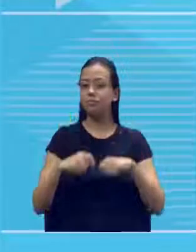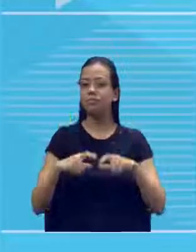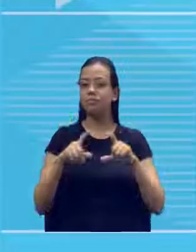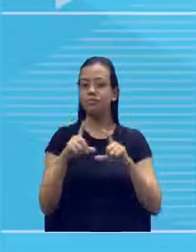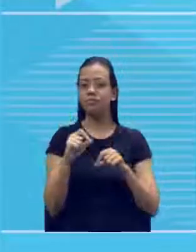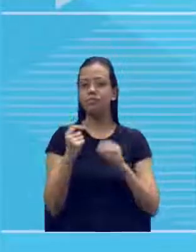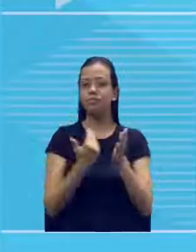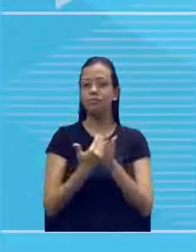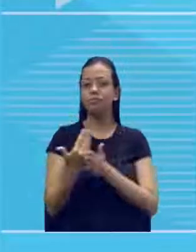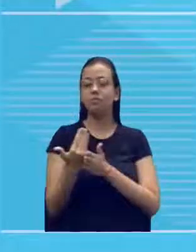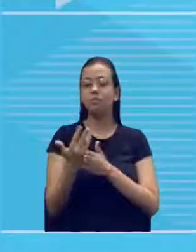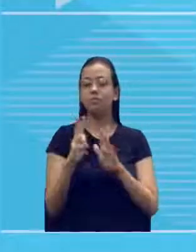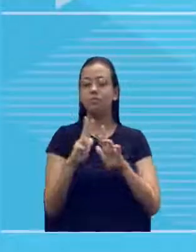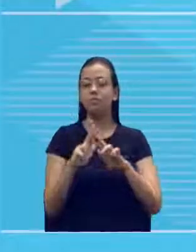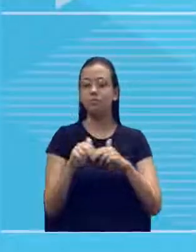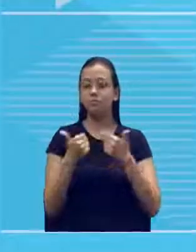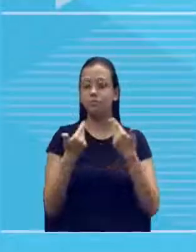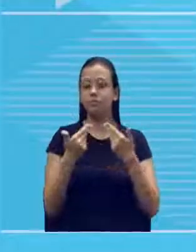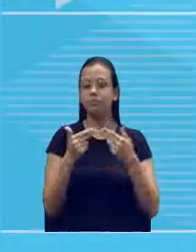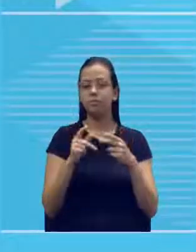vêm decorrente